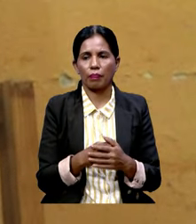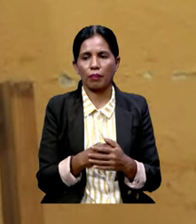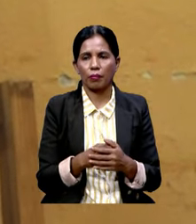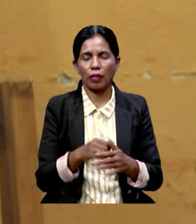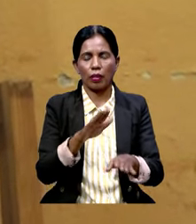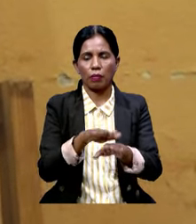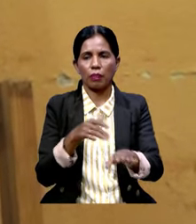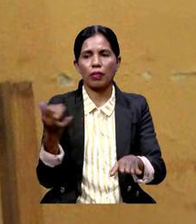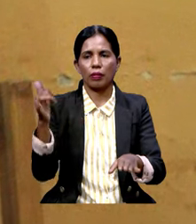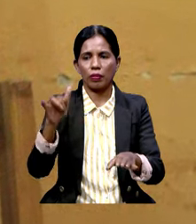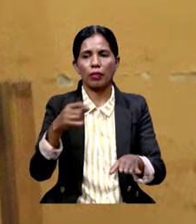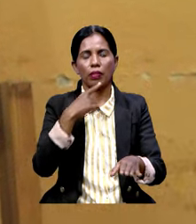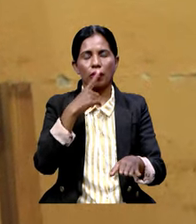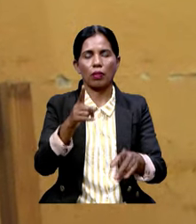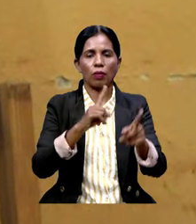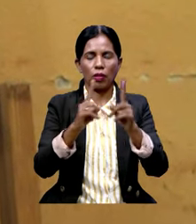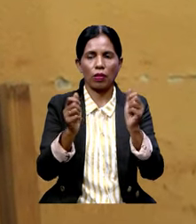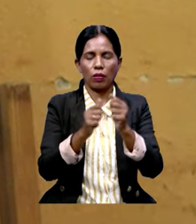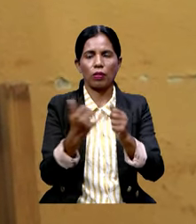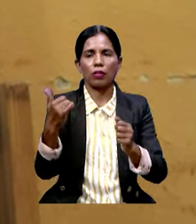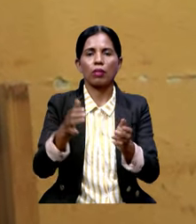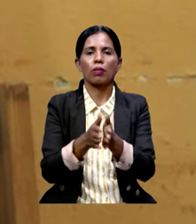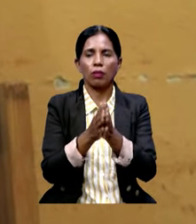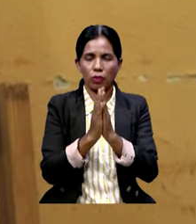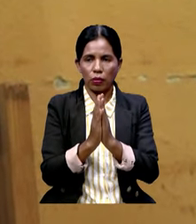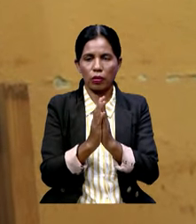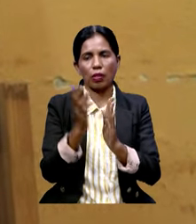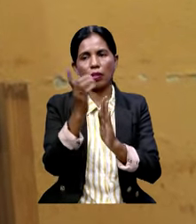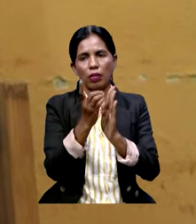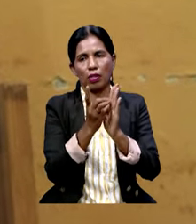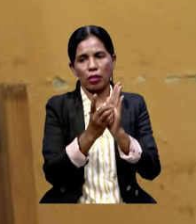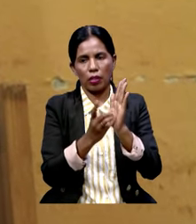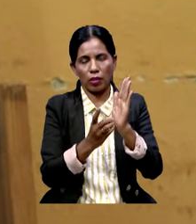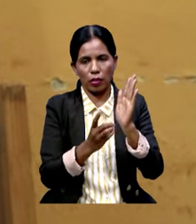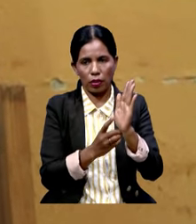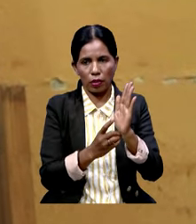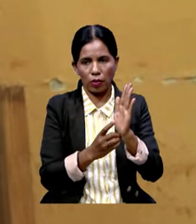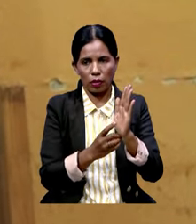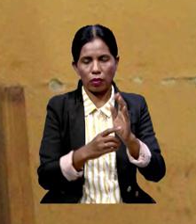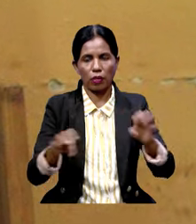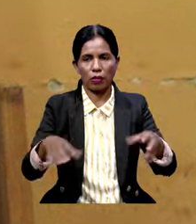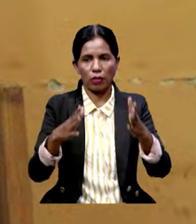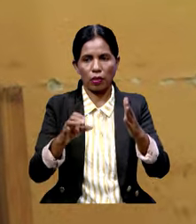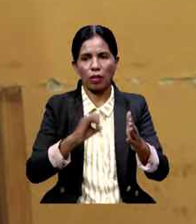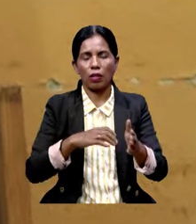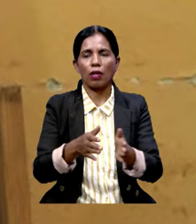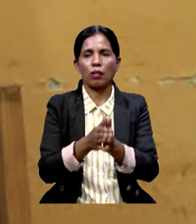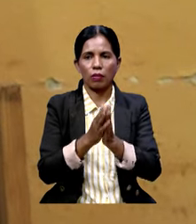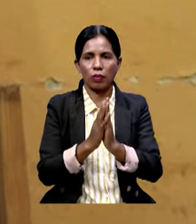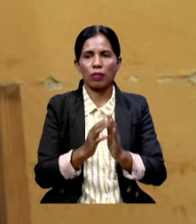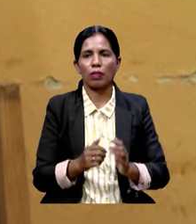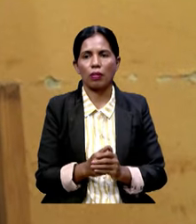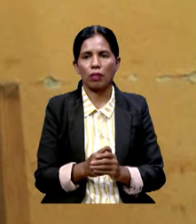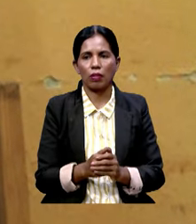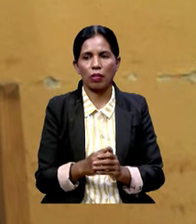bonus ira alerta chamada bashira me husu dados how através recurso humano how husu tuir que até